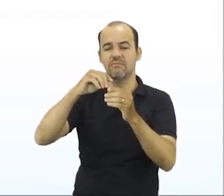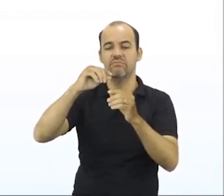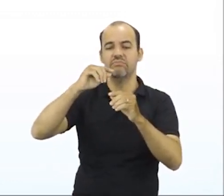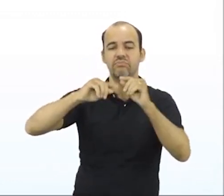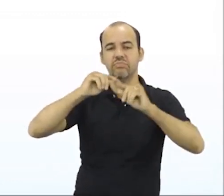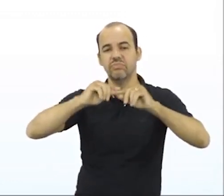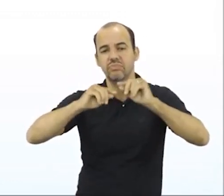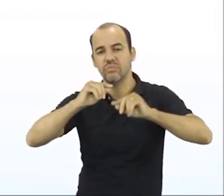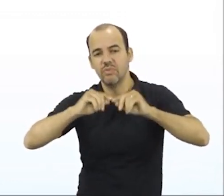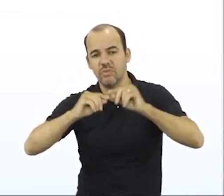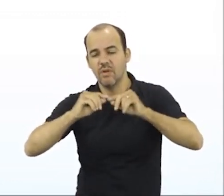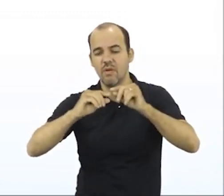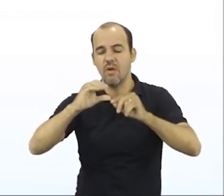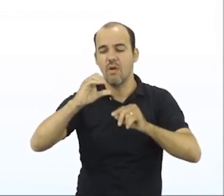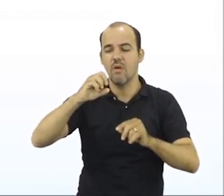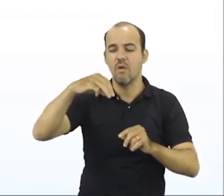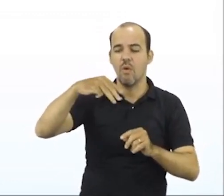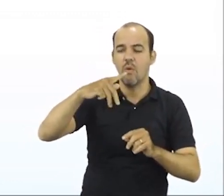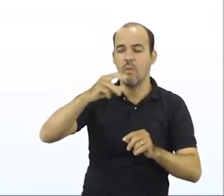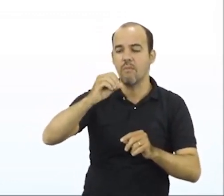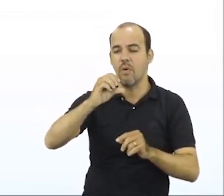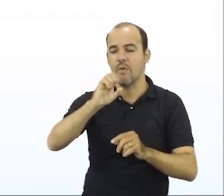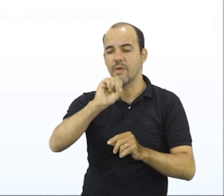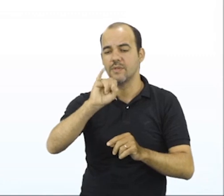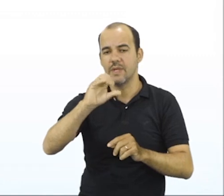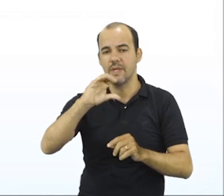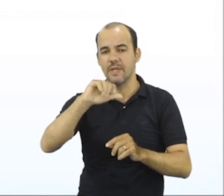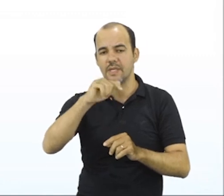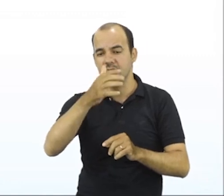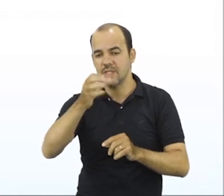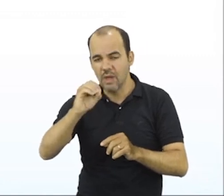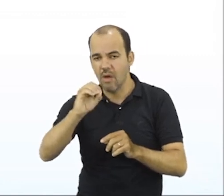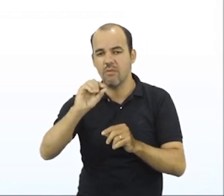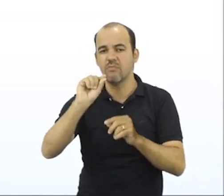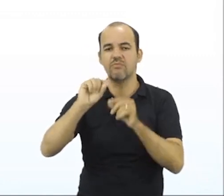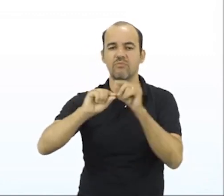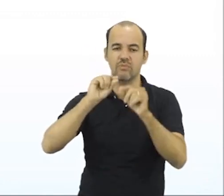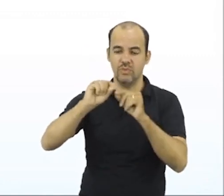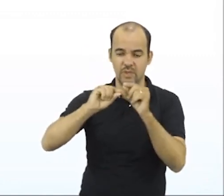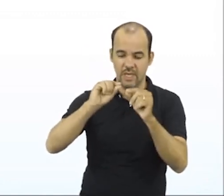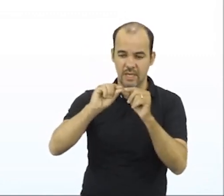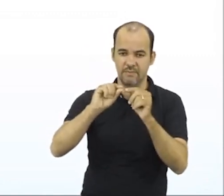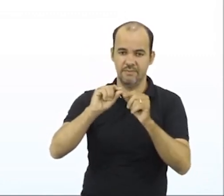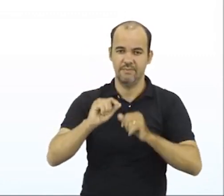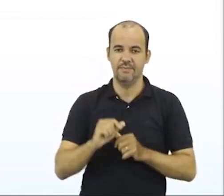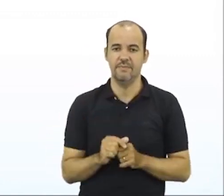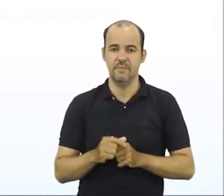Quando você trabalhar com a composição da membrana, lembre que a composição dela, a gente vai dizer que ela é assim, ó,